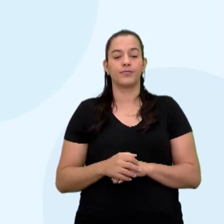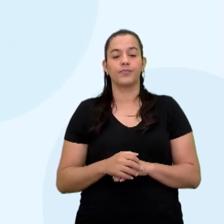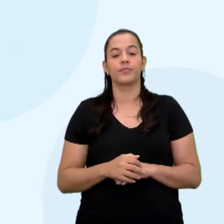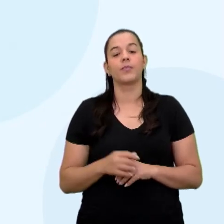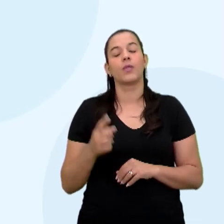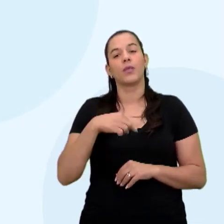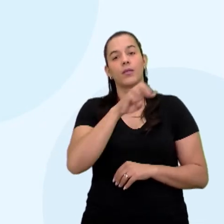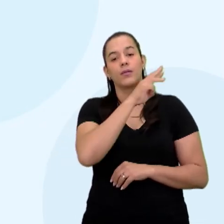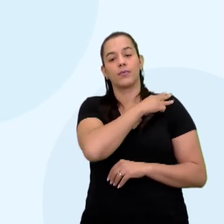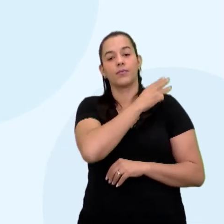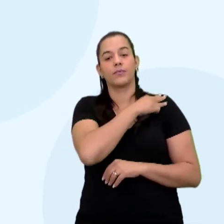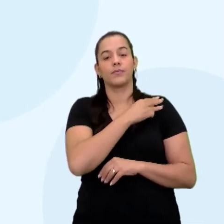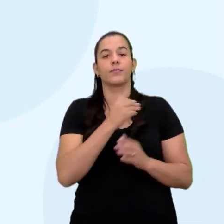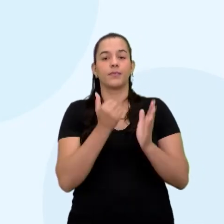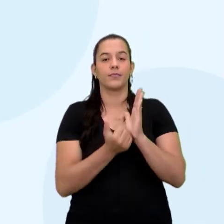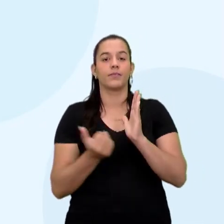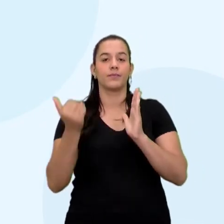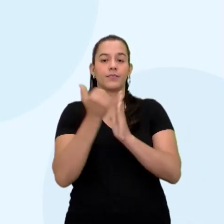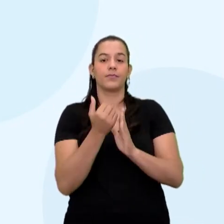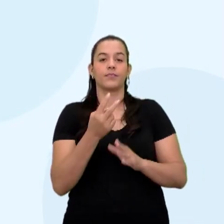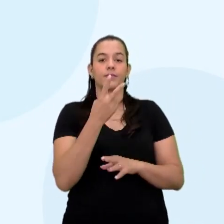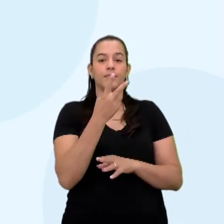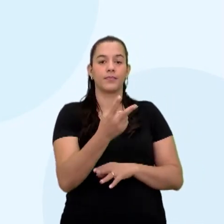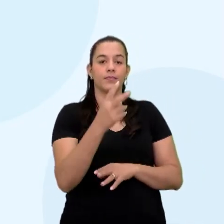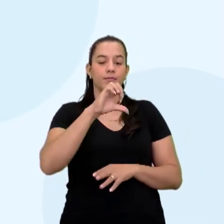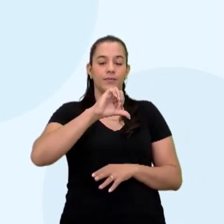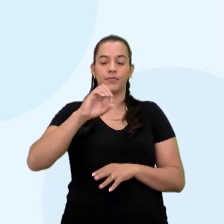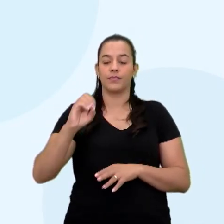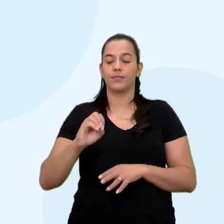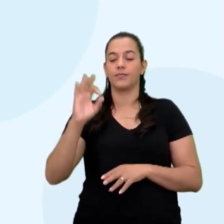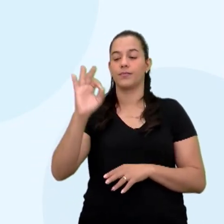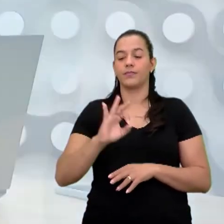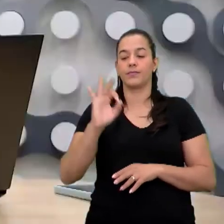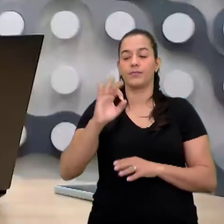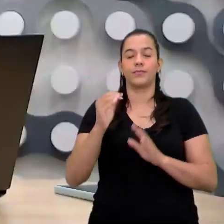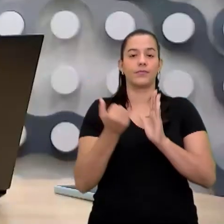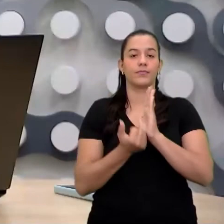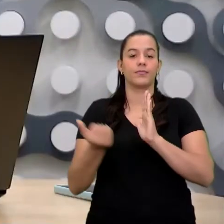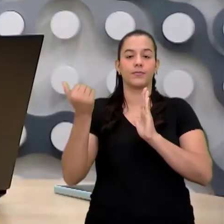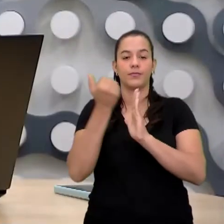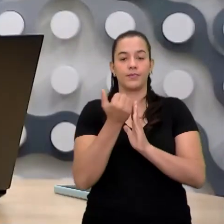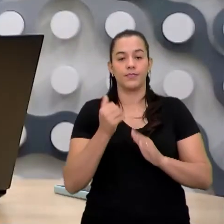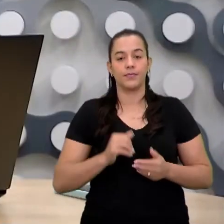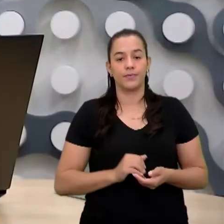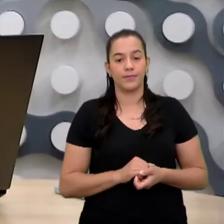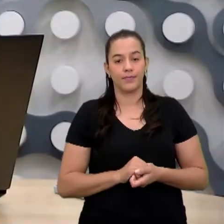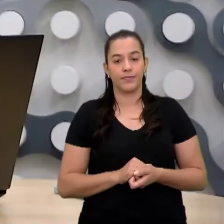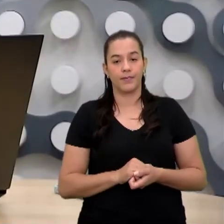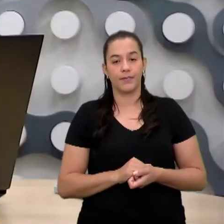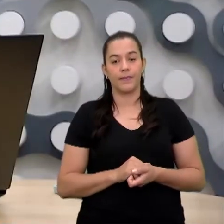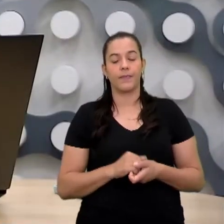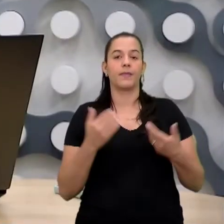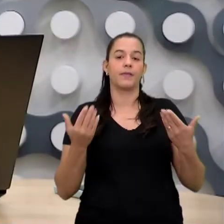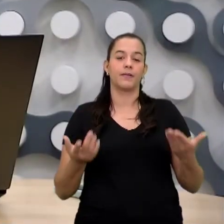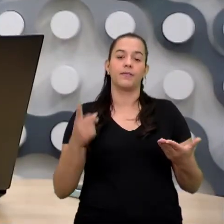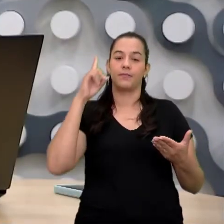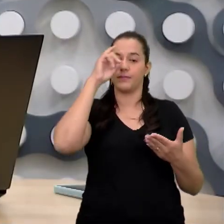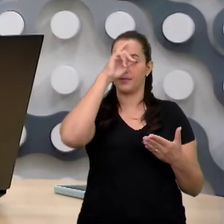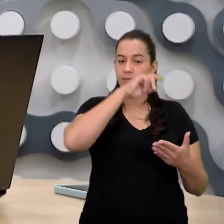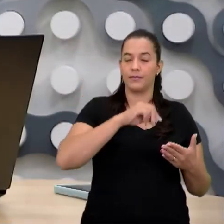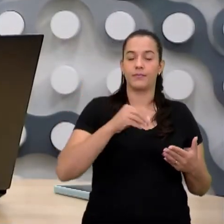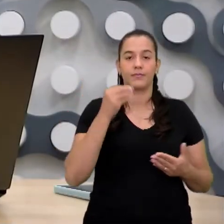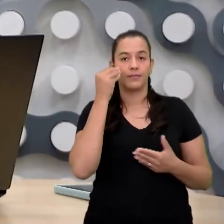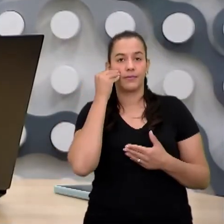em relação ao ensino médio ganha 290% a mais. Então, por mais que seja difícil, tentem,